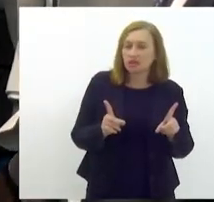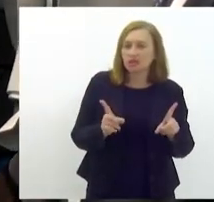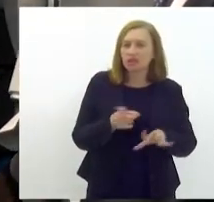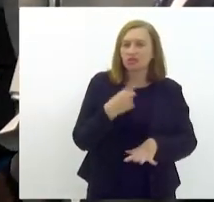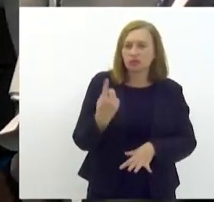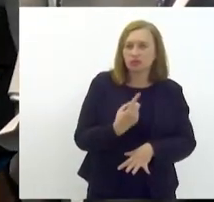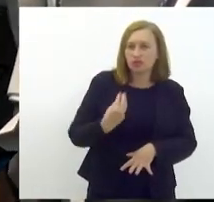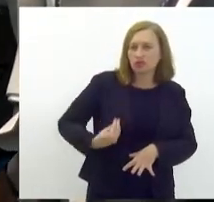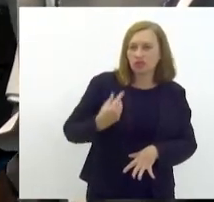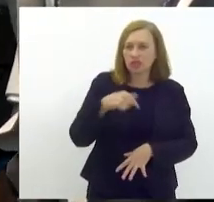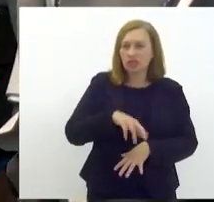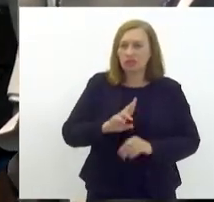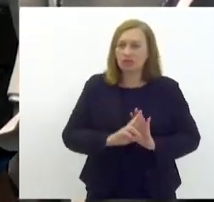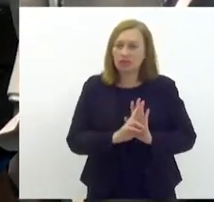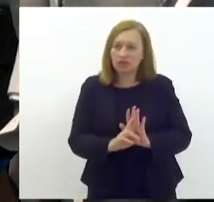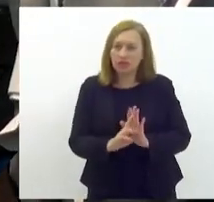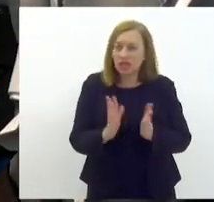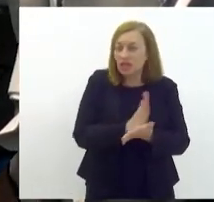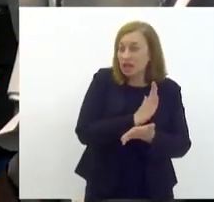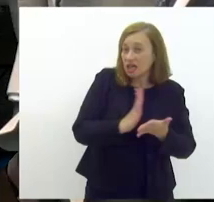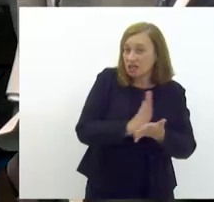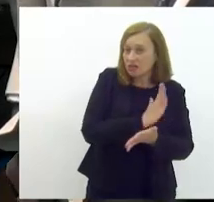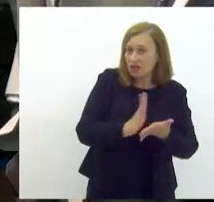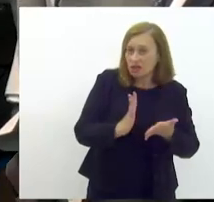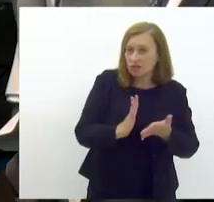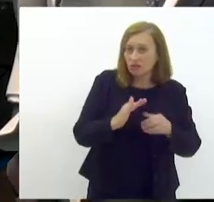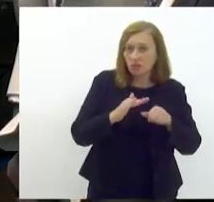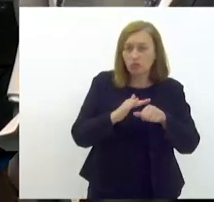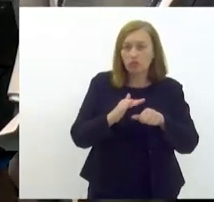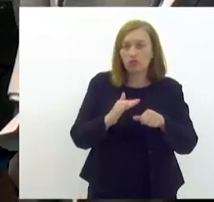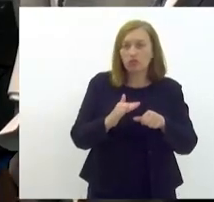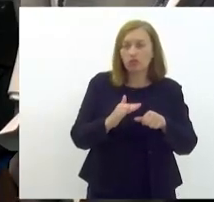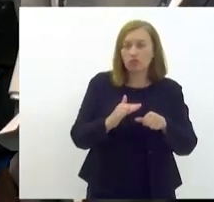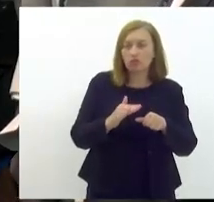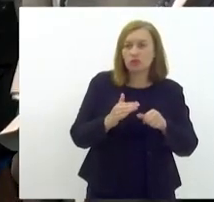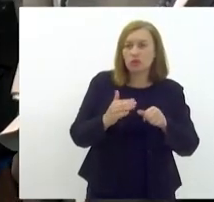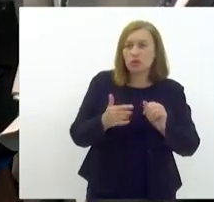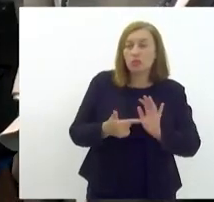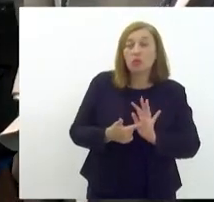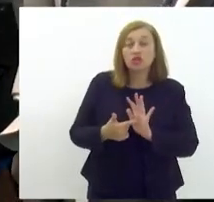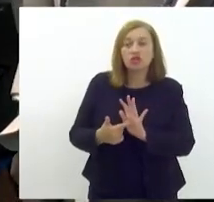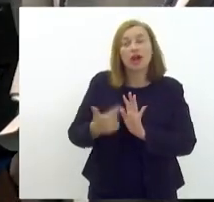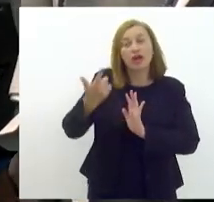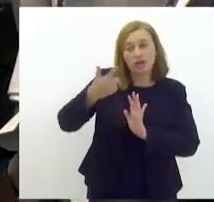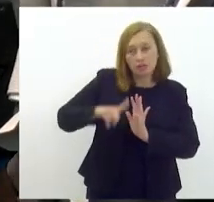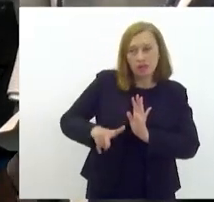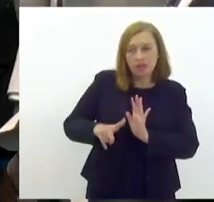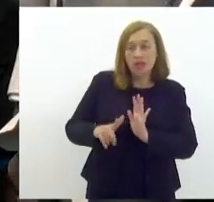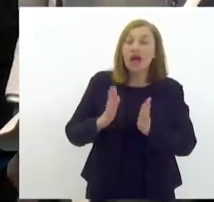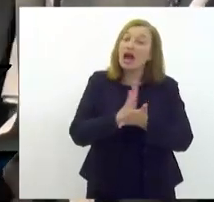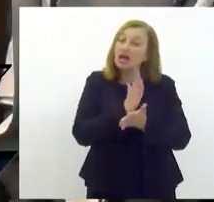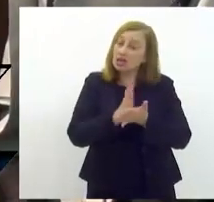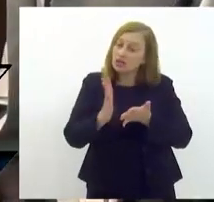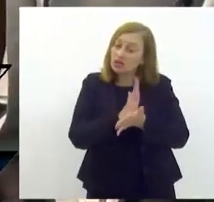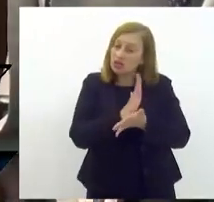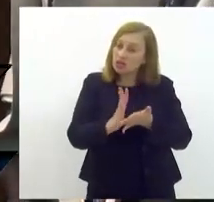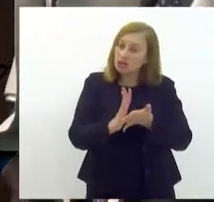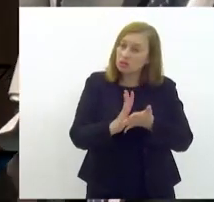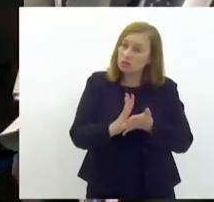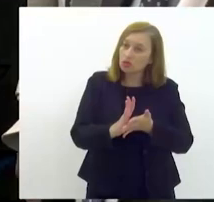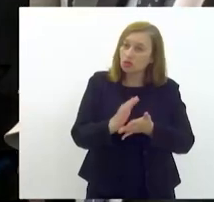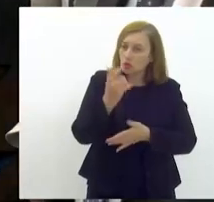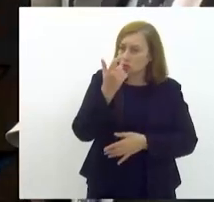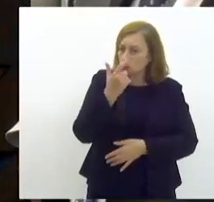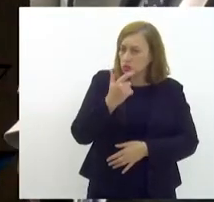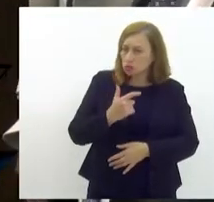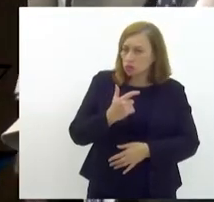nós estamos aqui representando e às vezes vamos levar não somos repito o senhor presidente repito às vezes nós não